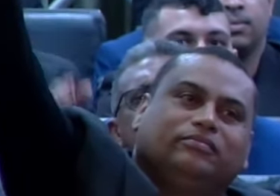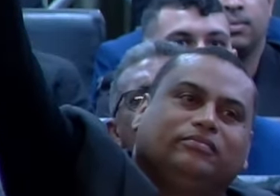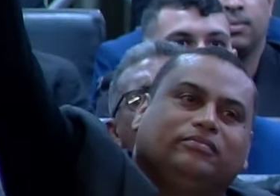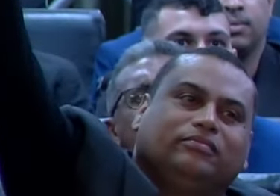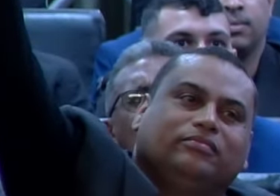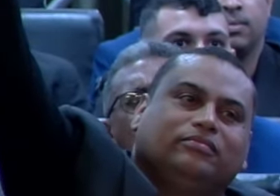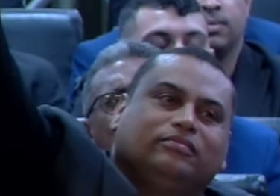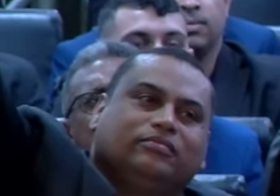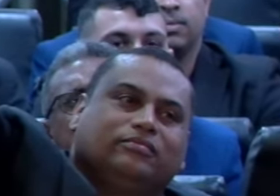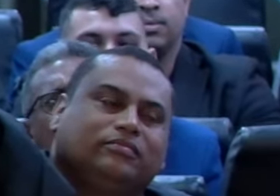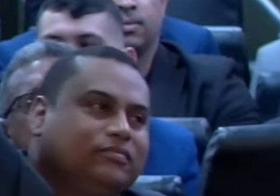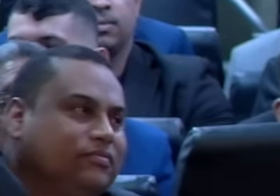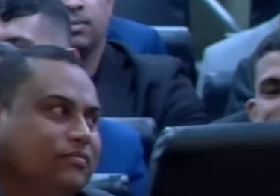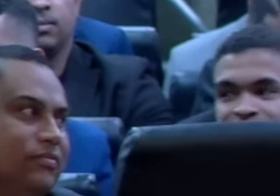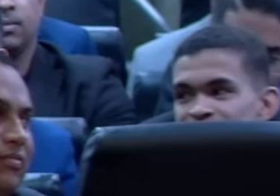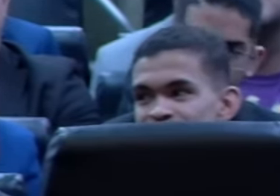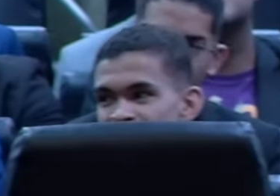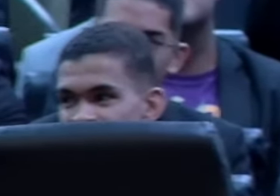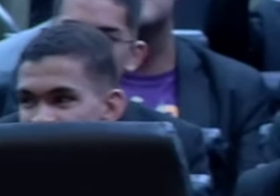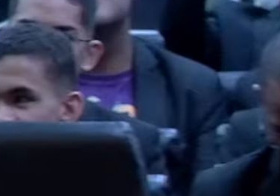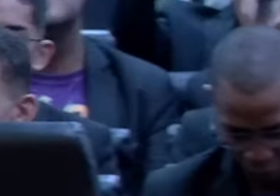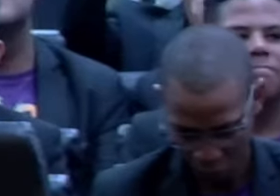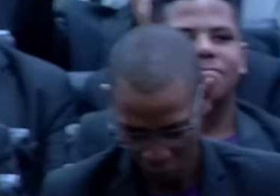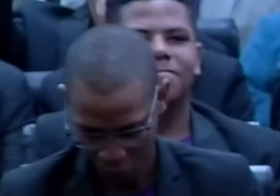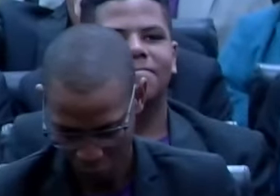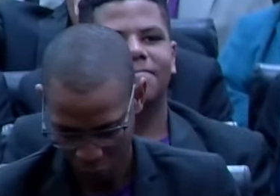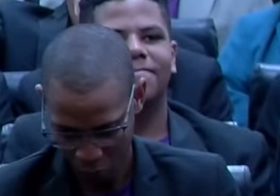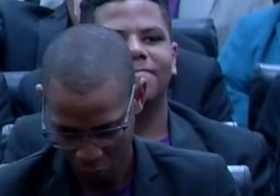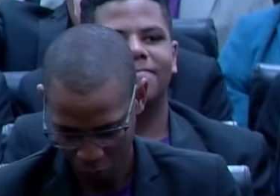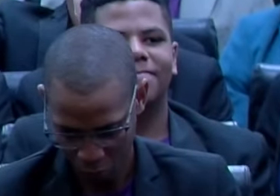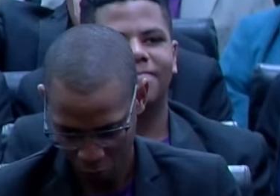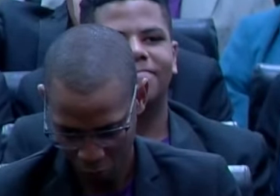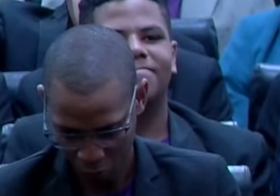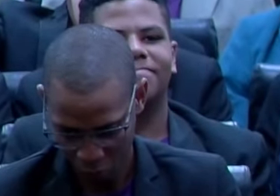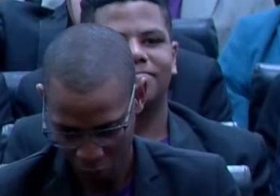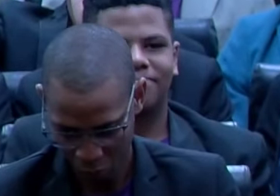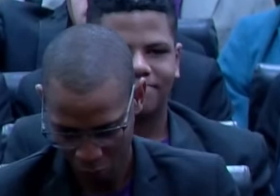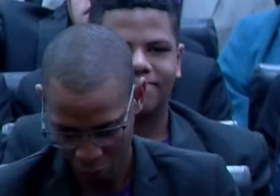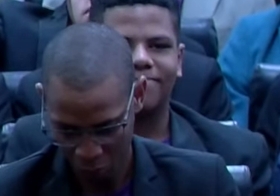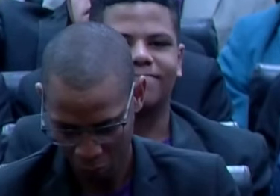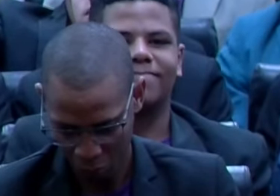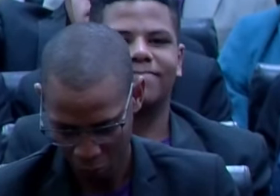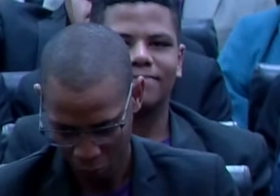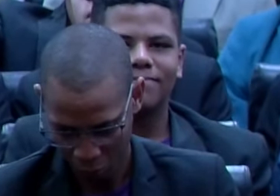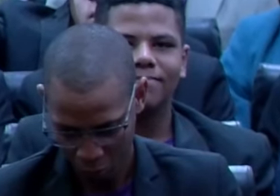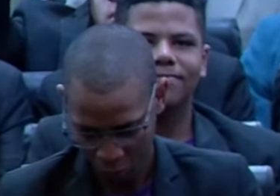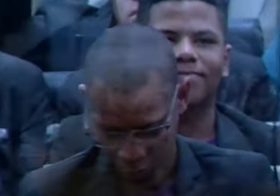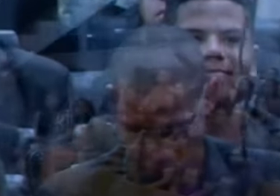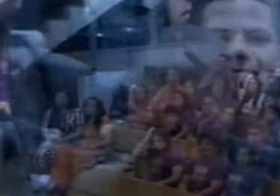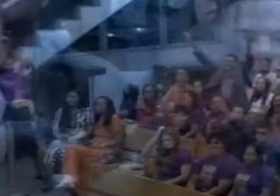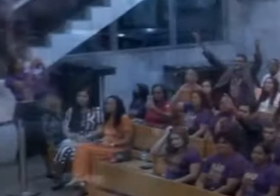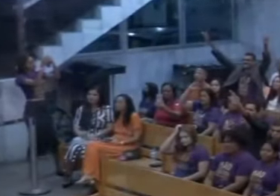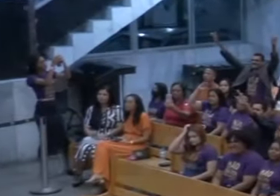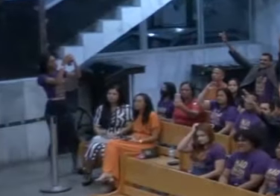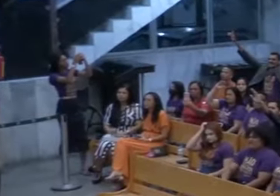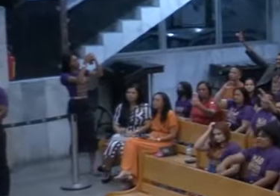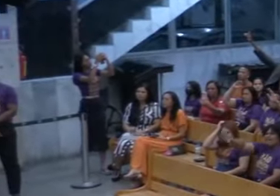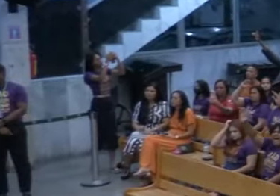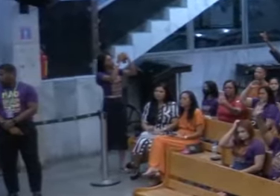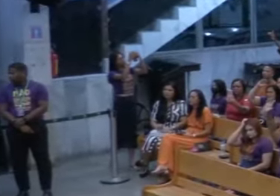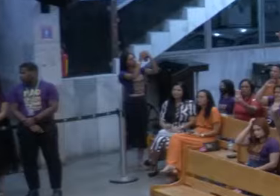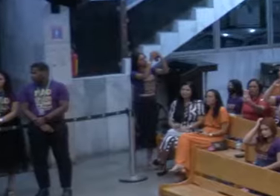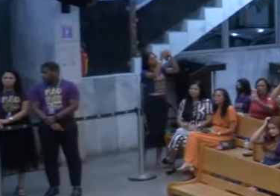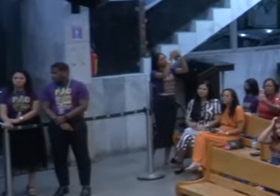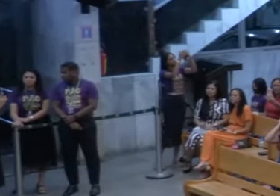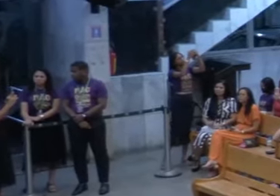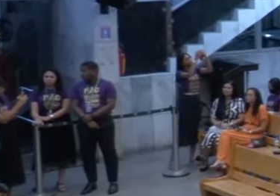esposa adornada para o seu noivo. E eis uma voz que dizia: eis aqui o tabernáculo de Deus,